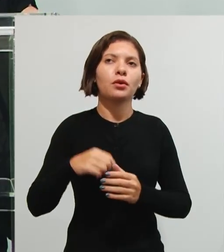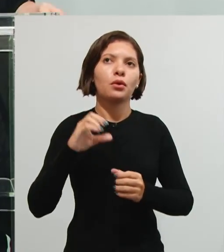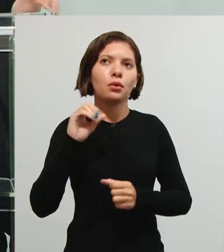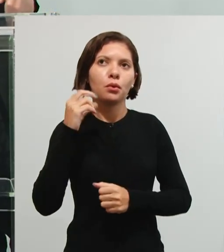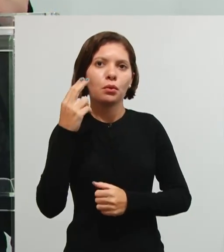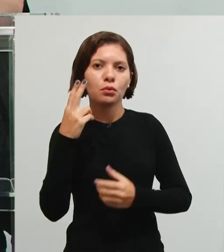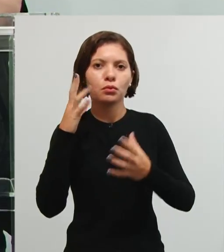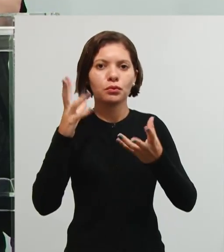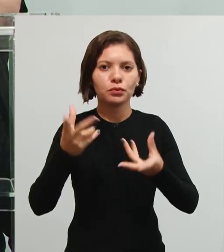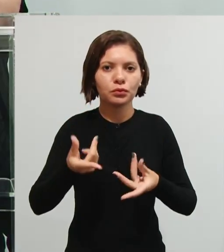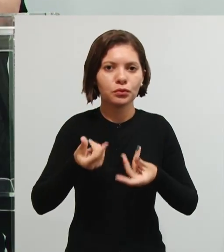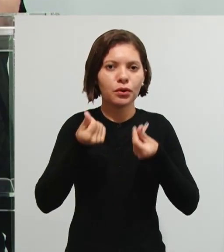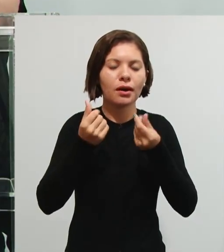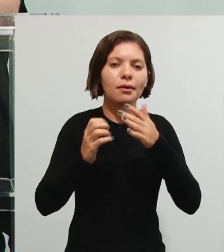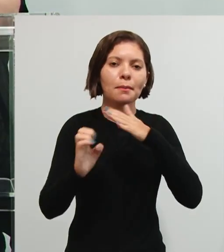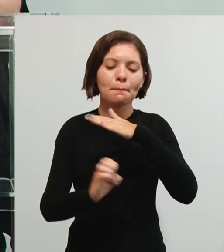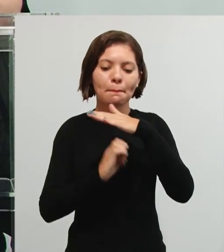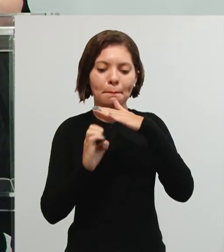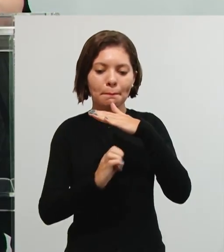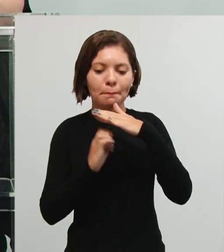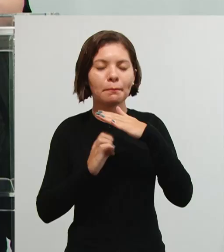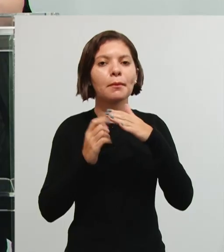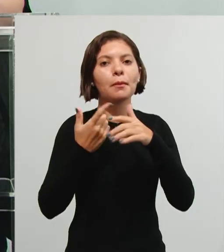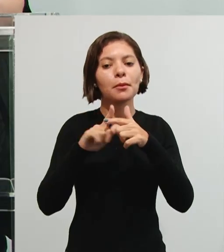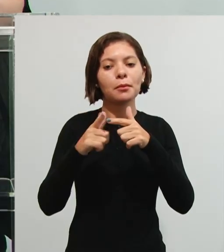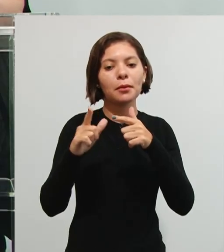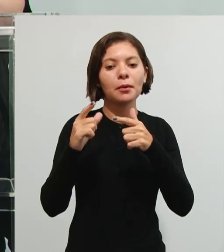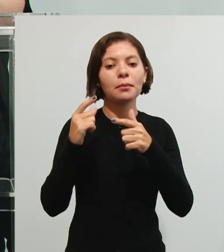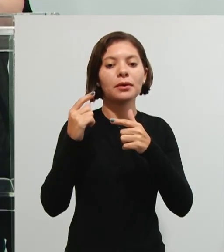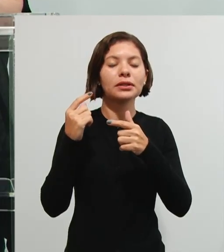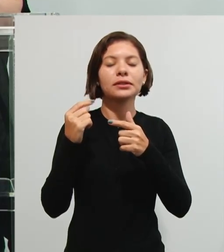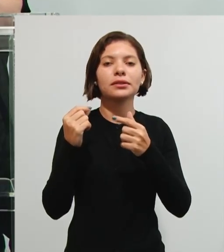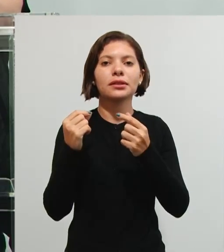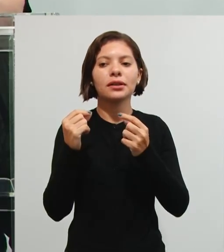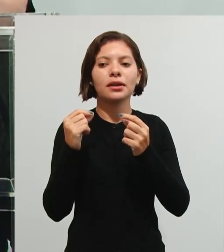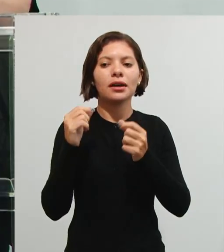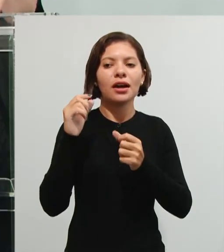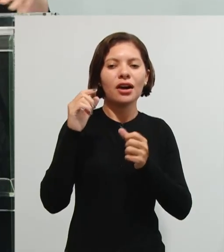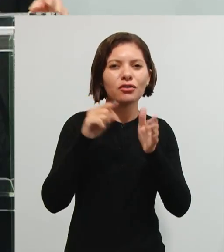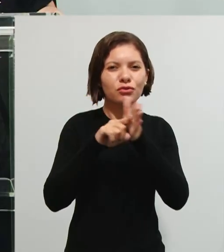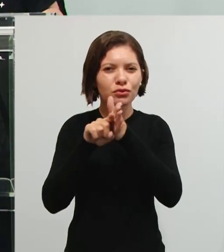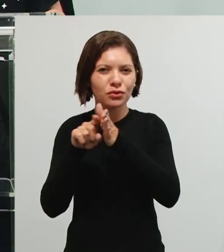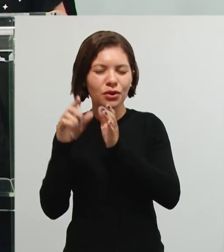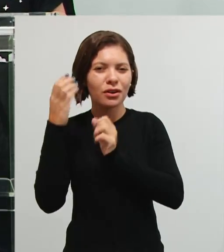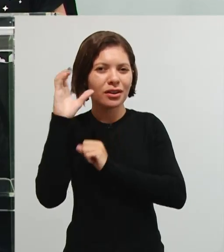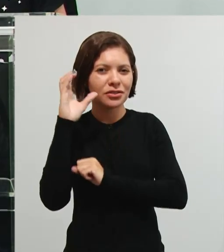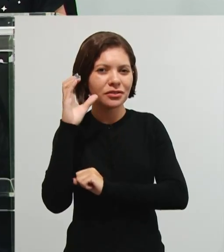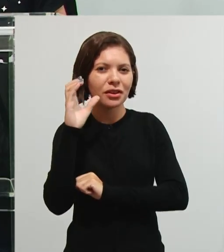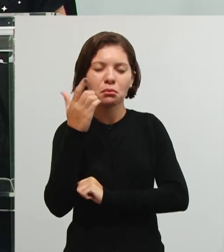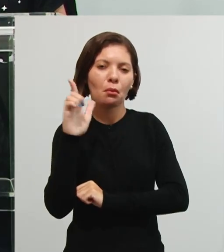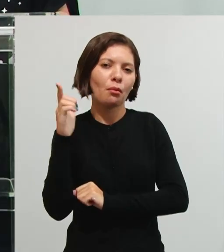Esses são problemas, então, de engenharia, não são problemas de investigação científica.